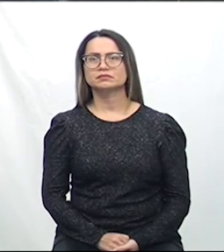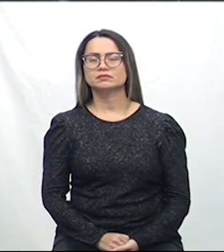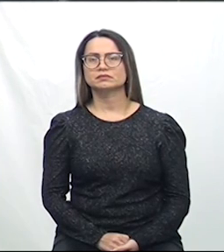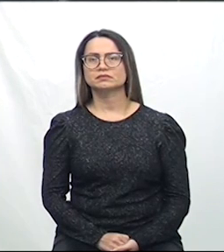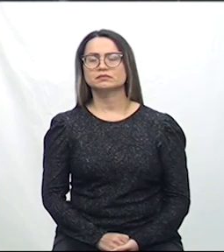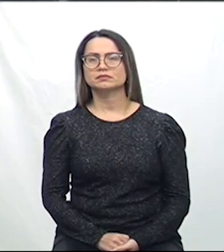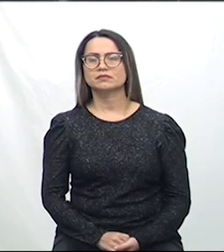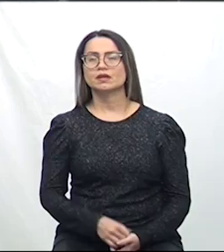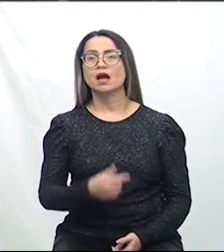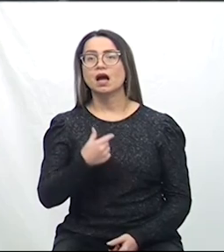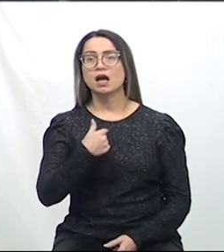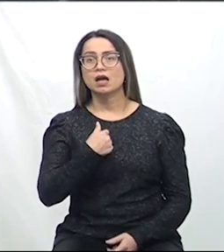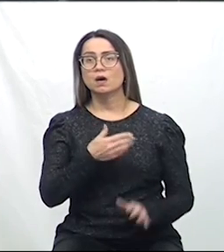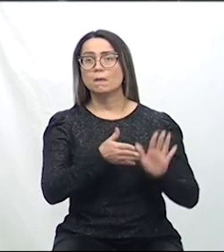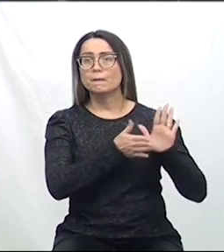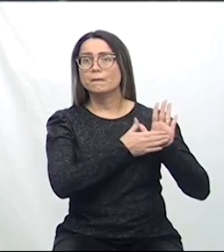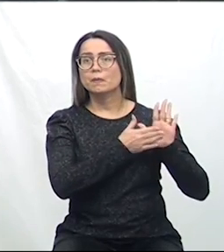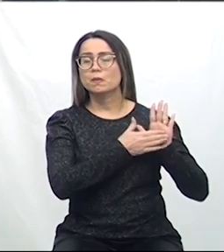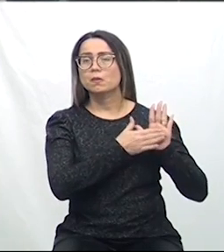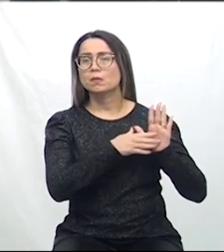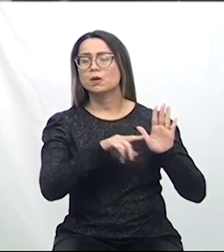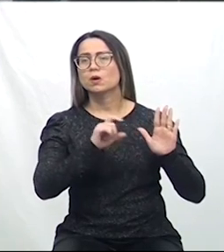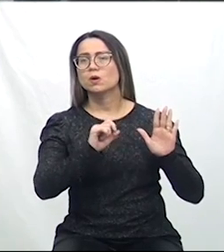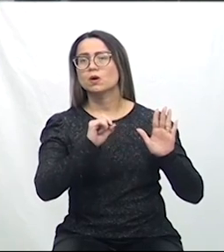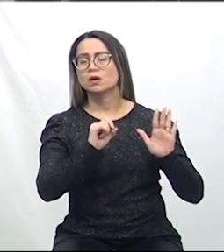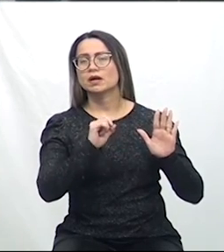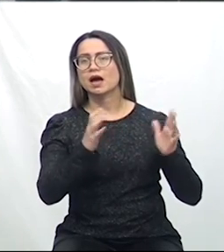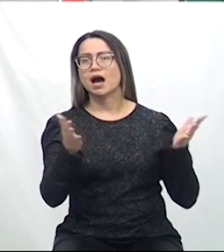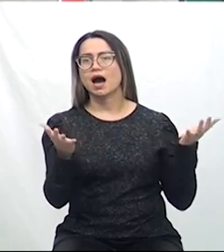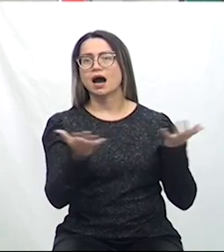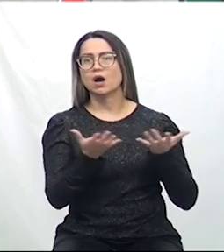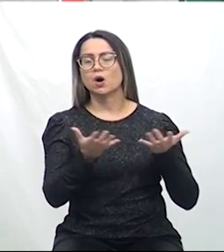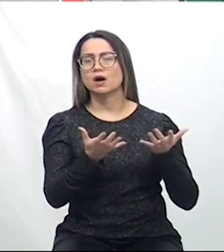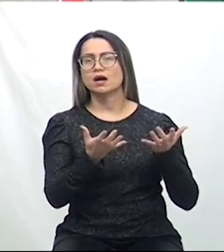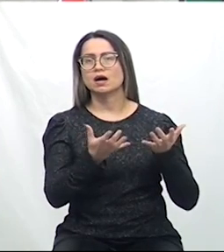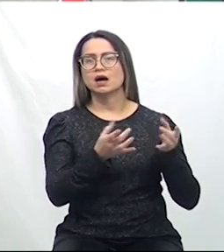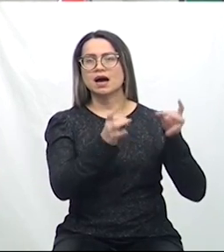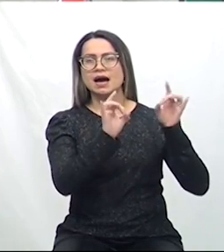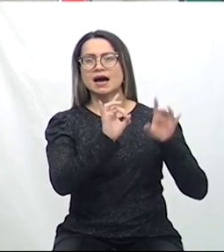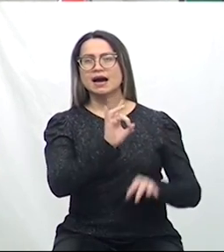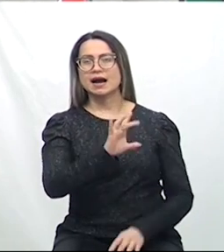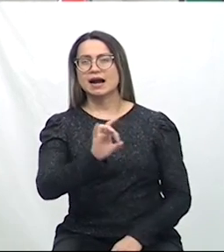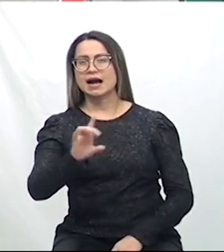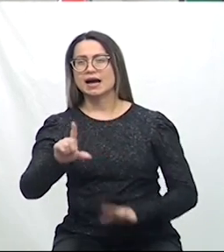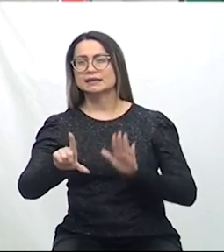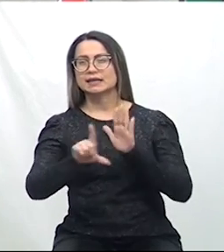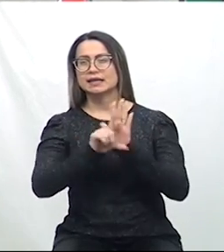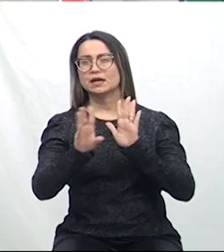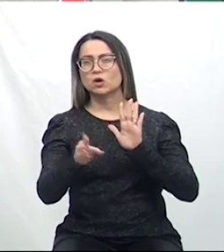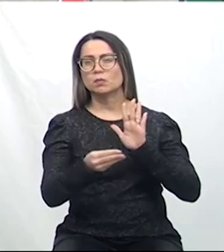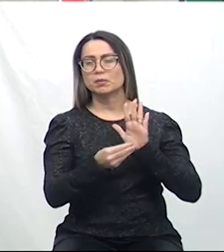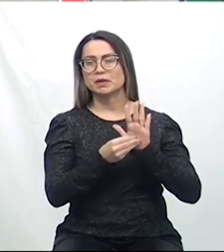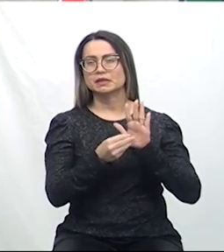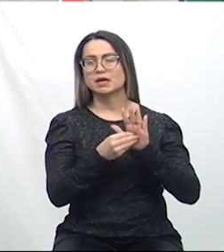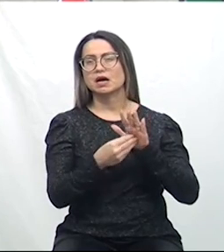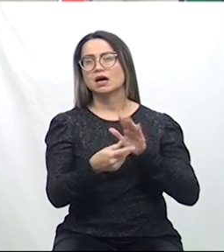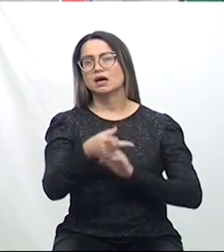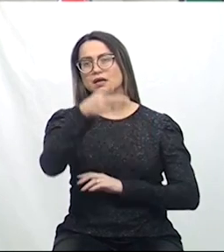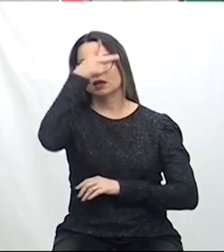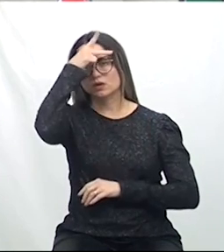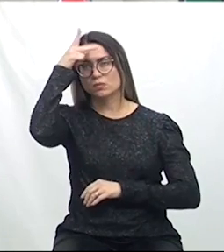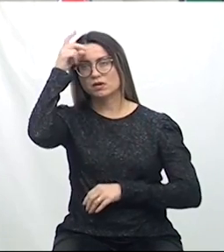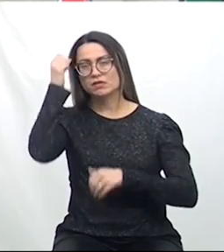Proponho aos senhores vereadores a apreciação em bloco dos projetos de lei complementar de iniciativa do Poder